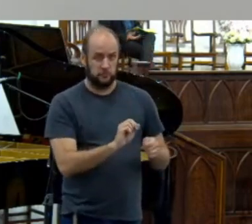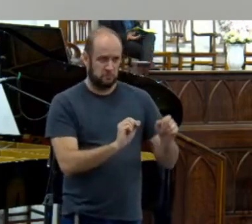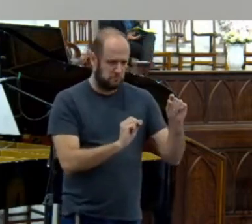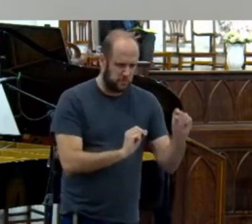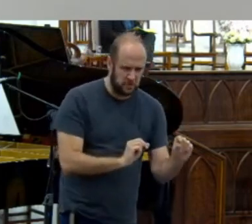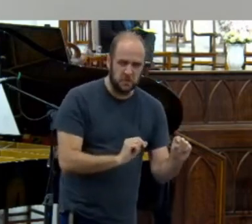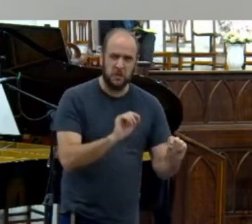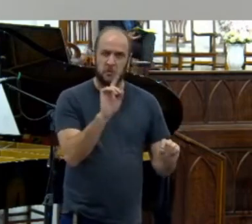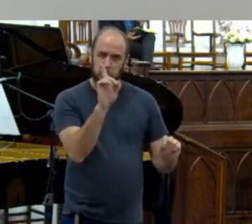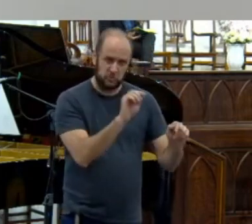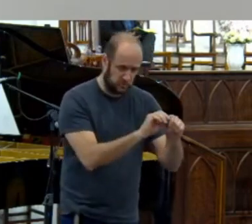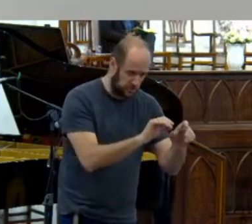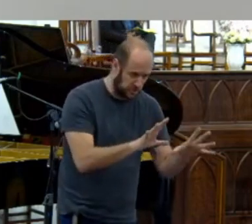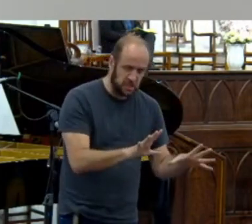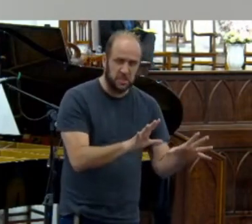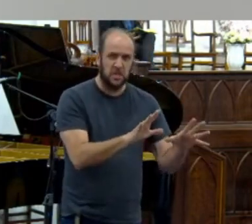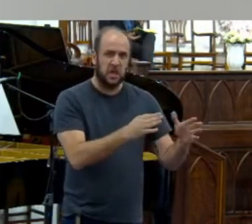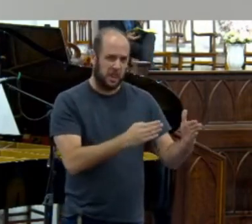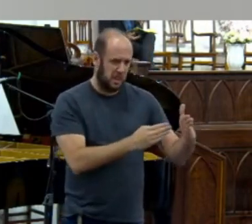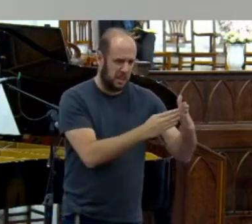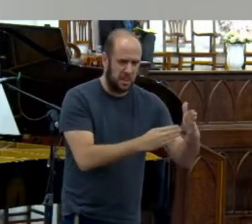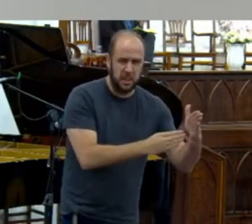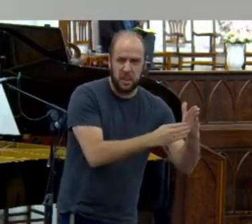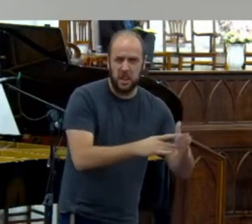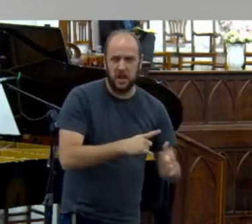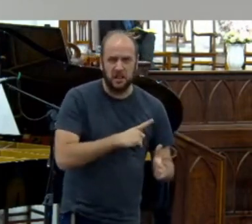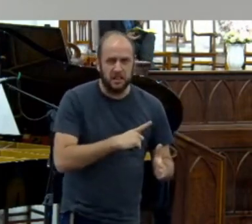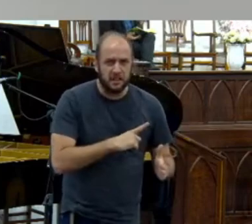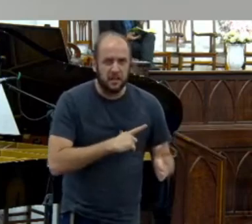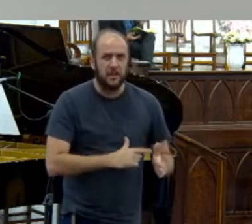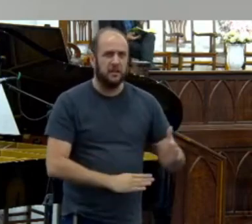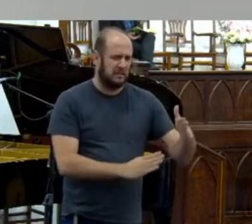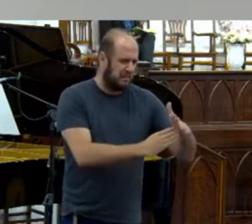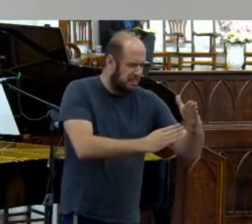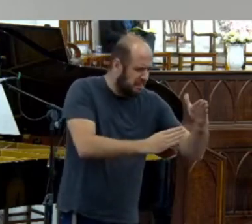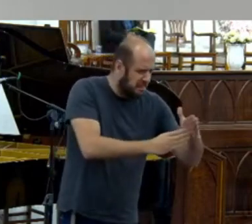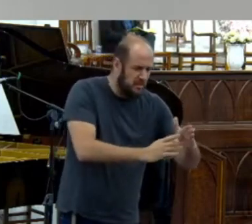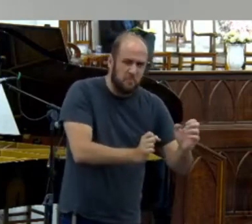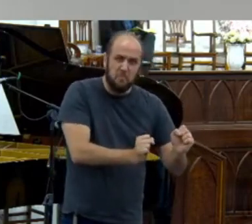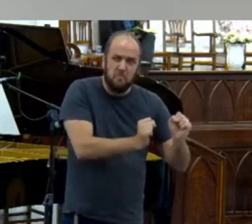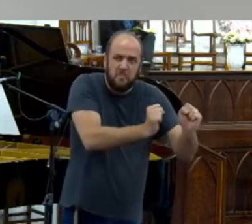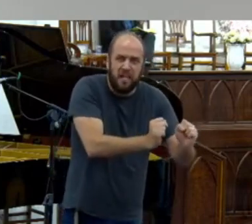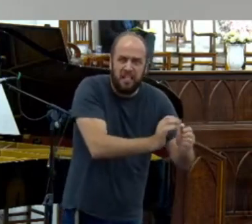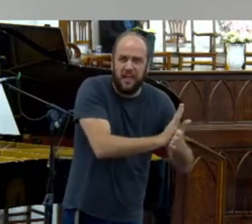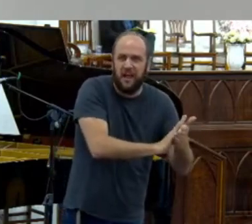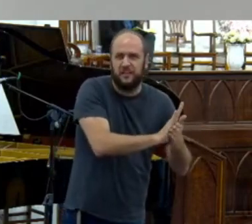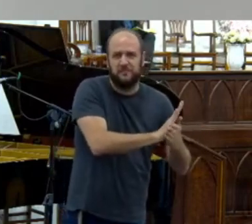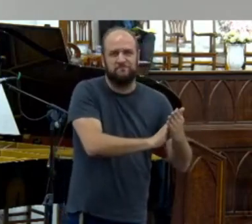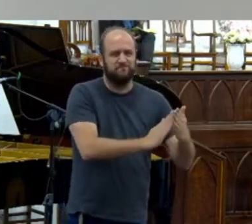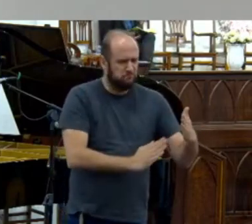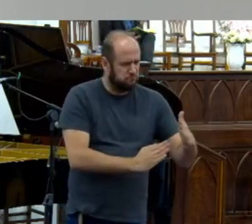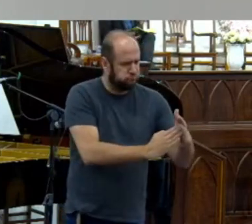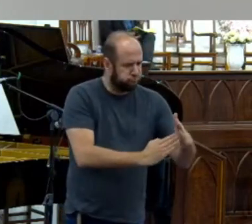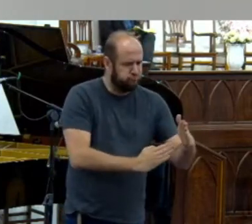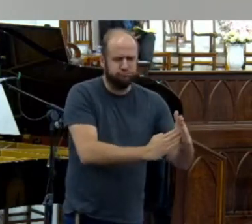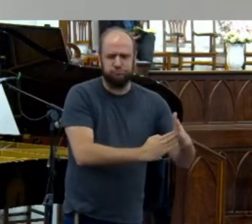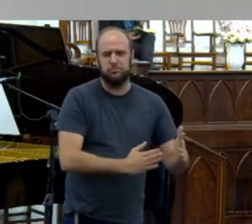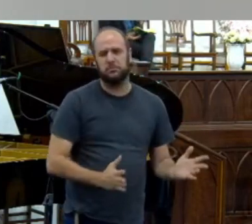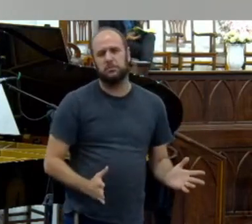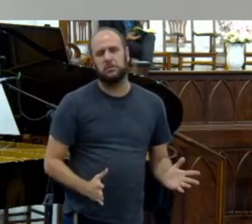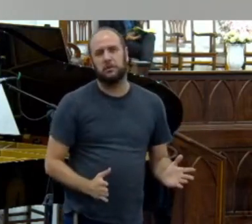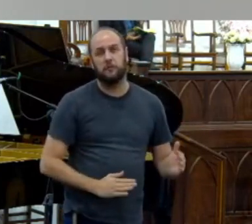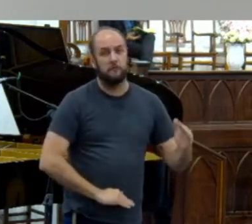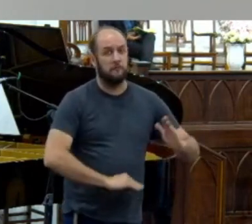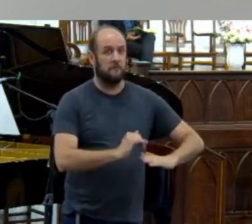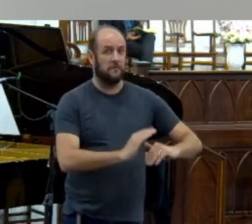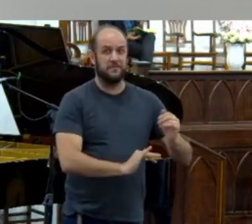pequeno, e se és pequeno, és limitado, e se és limitado, tu és impotente. Tu não podes fazer